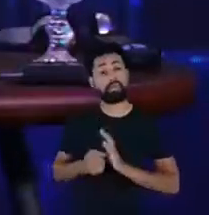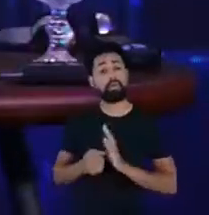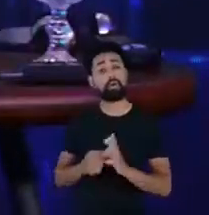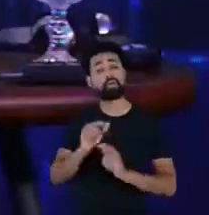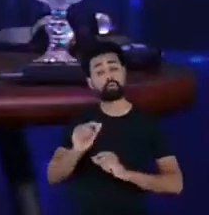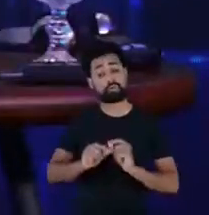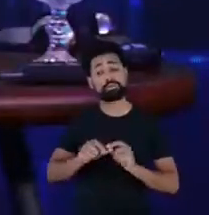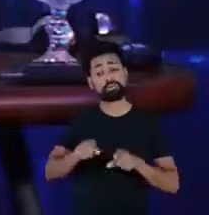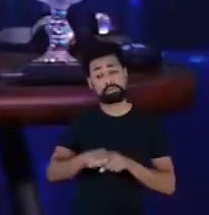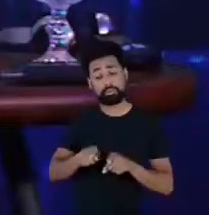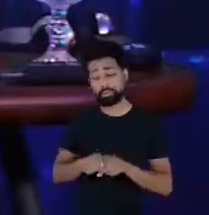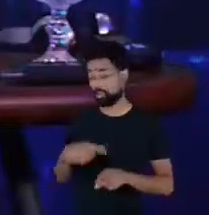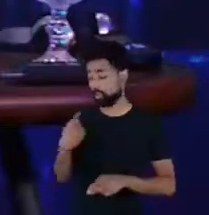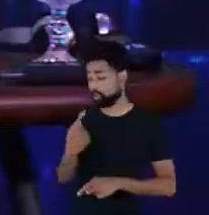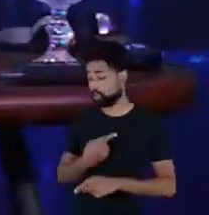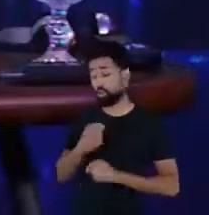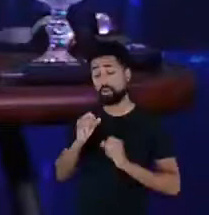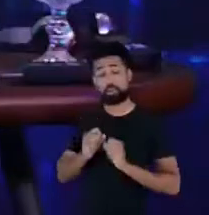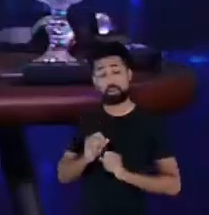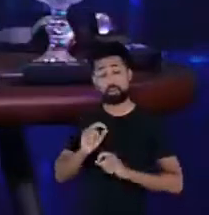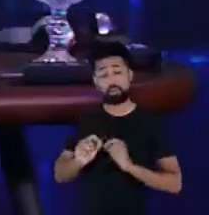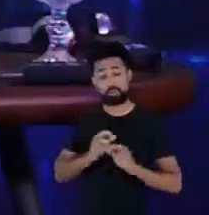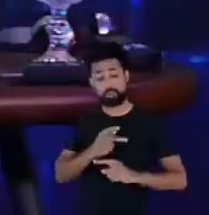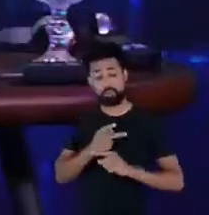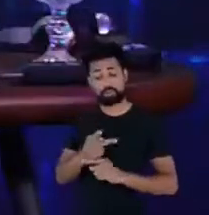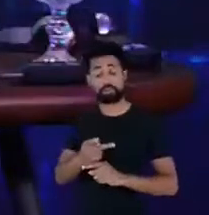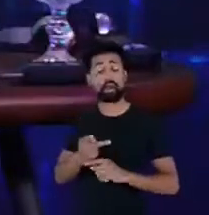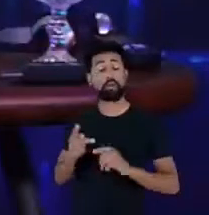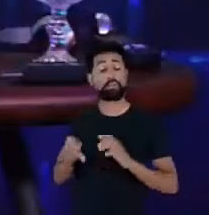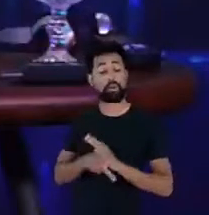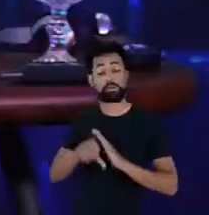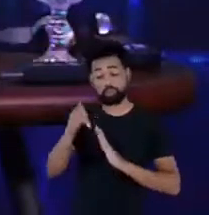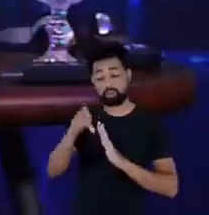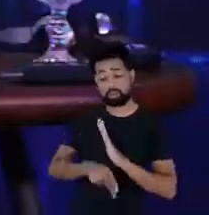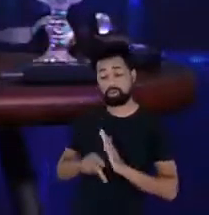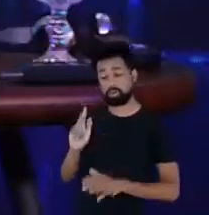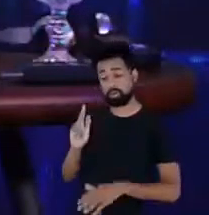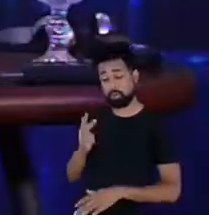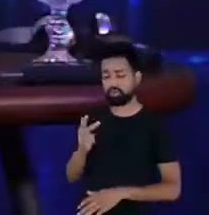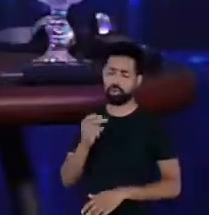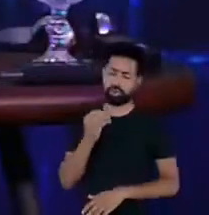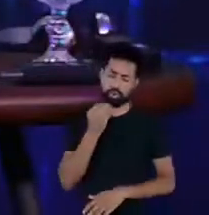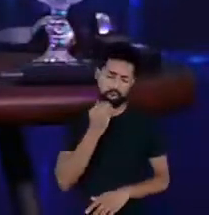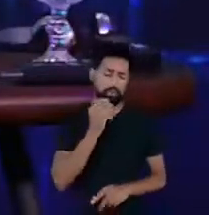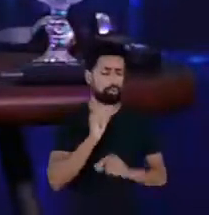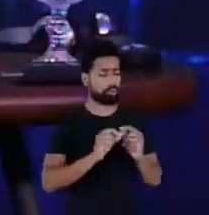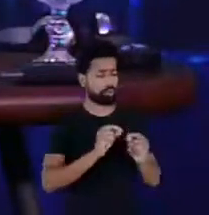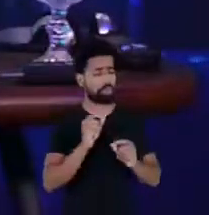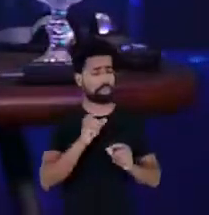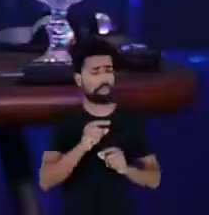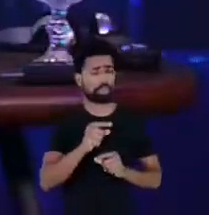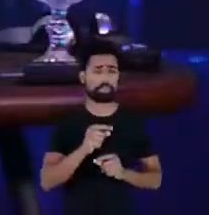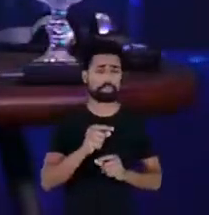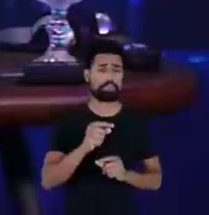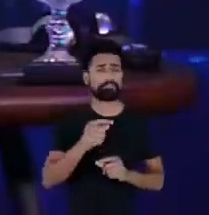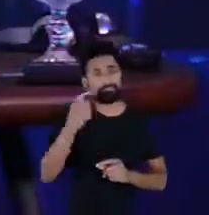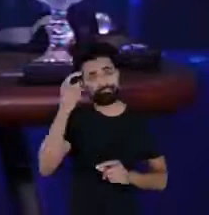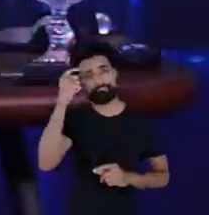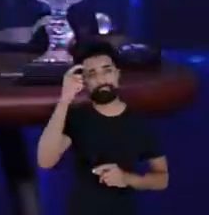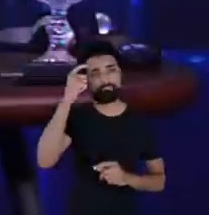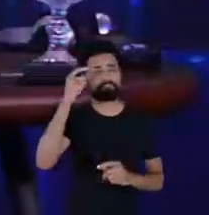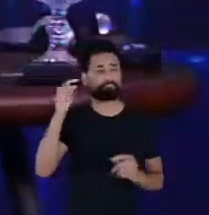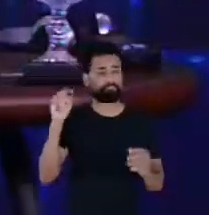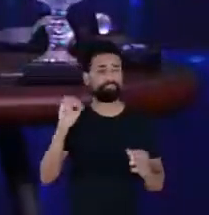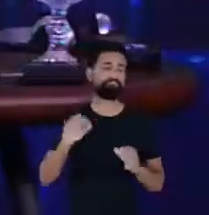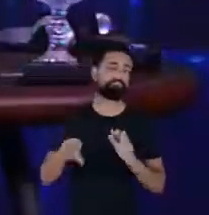também para que a gente possa buscar projetos híbridos. É claro que essa lógica da usina híbrida ela